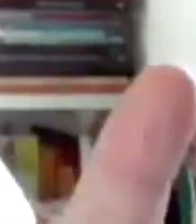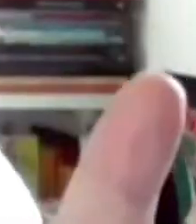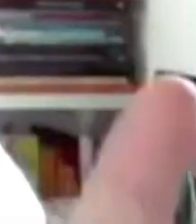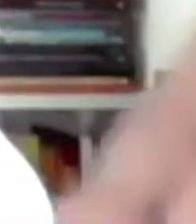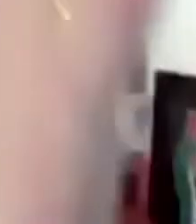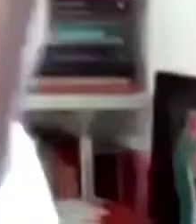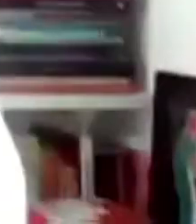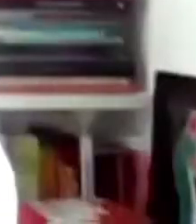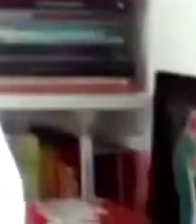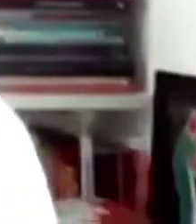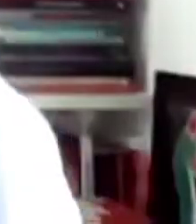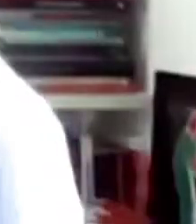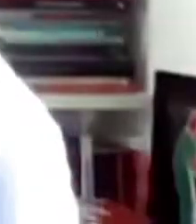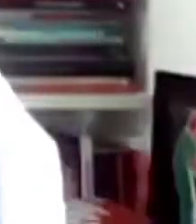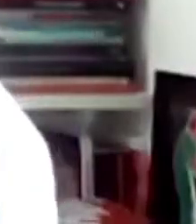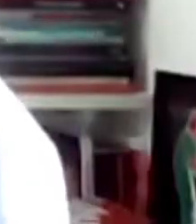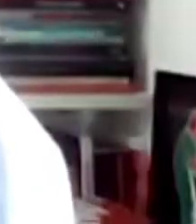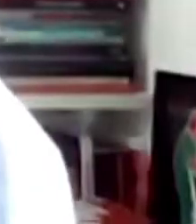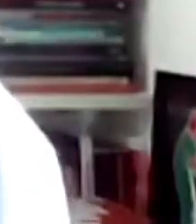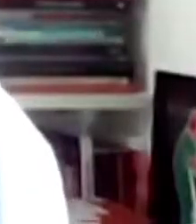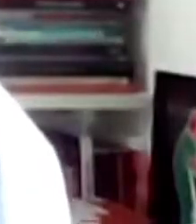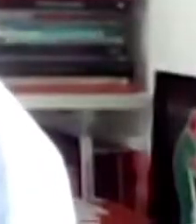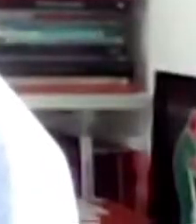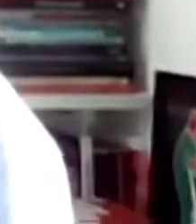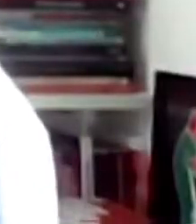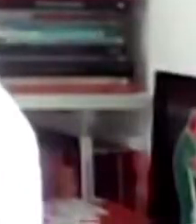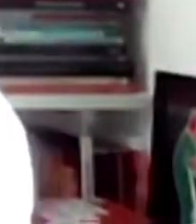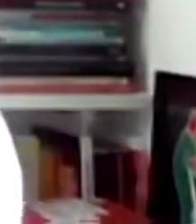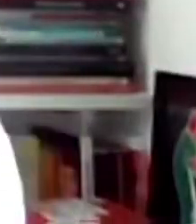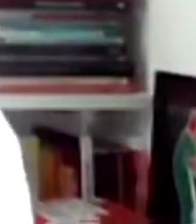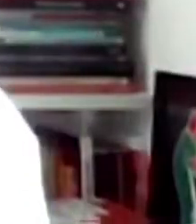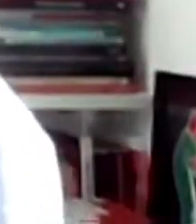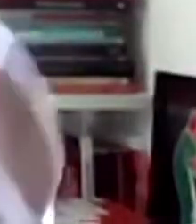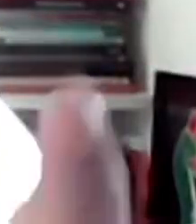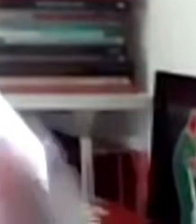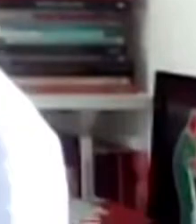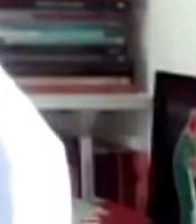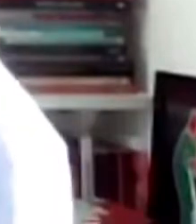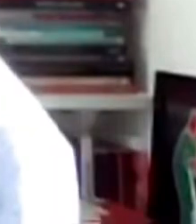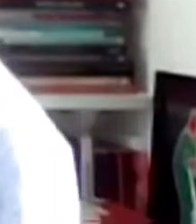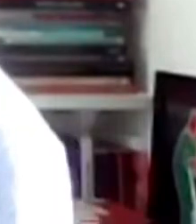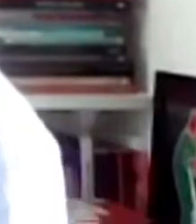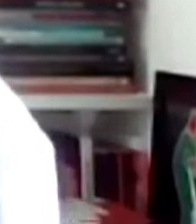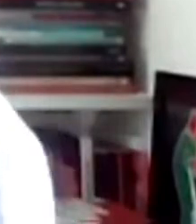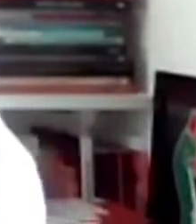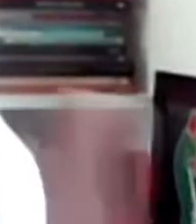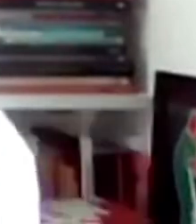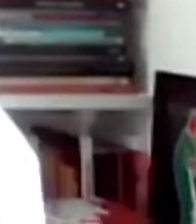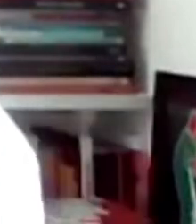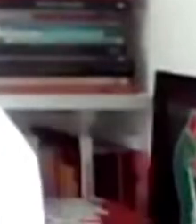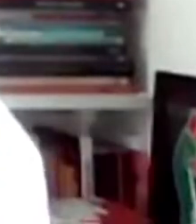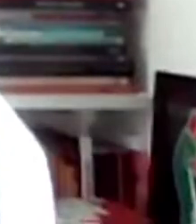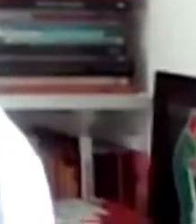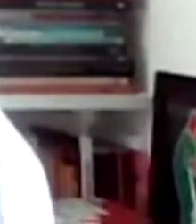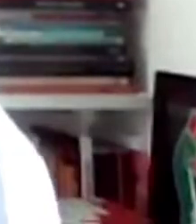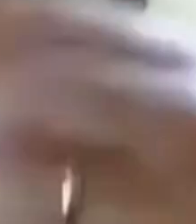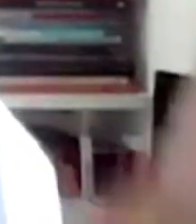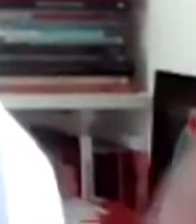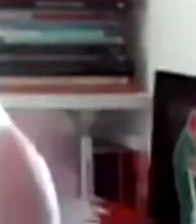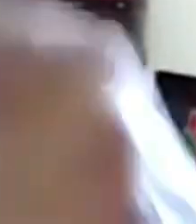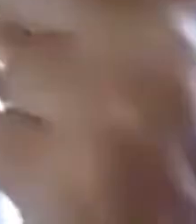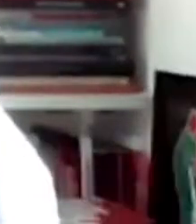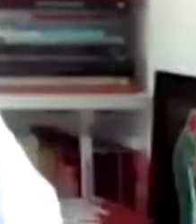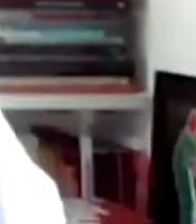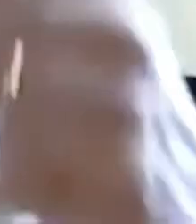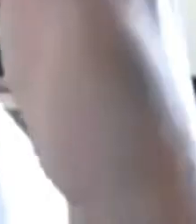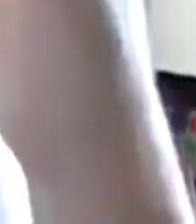professor leigo, professora leiga. E eu coloco como ponto como uma obrigação acessória a garantia da formação, e os municípios fizeram. Isso aconteceu em